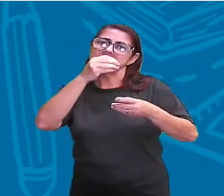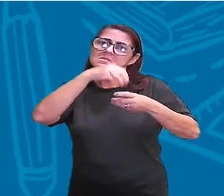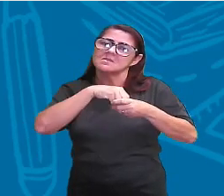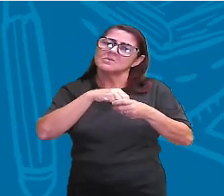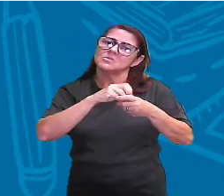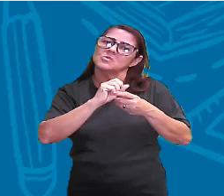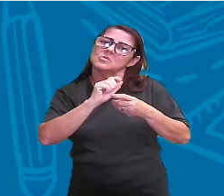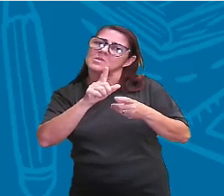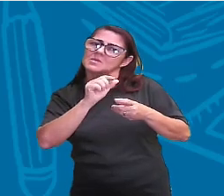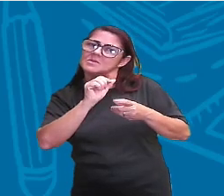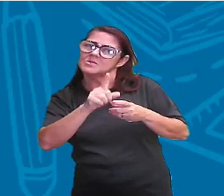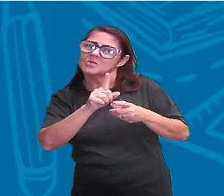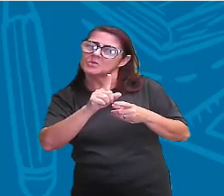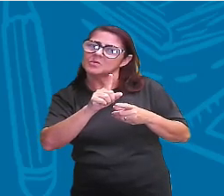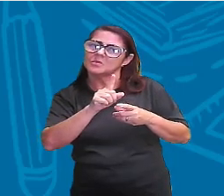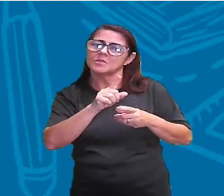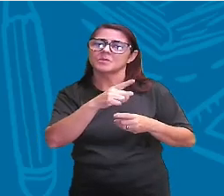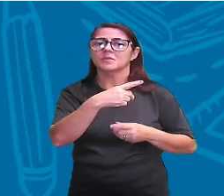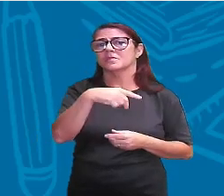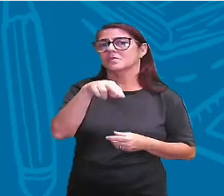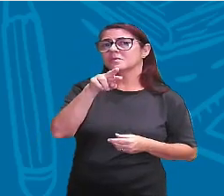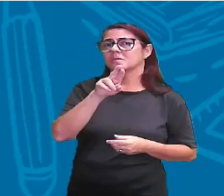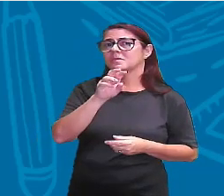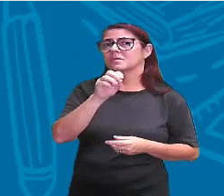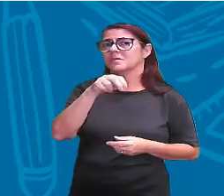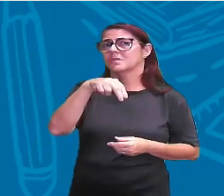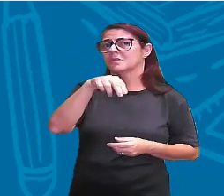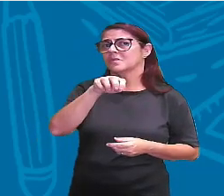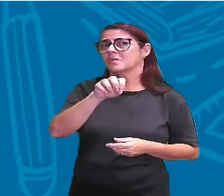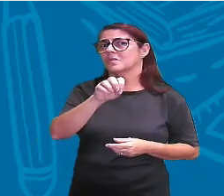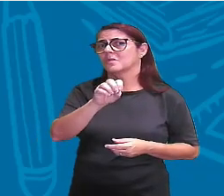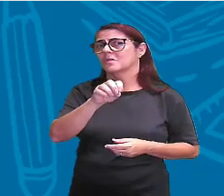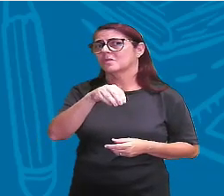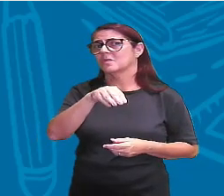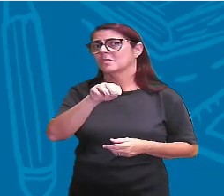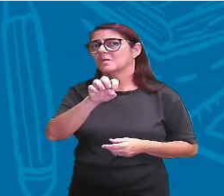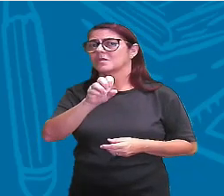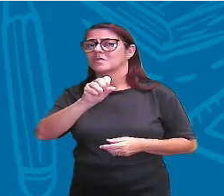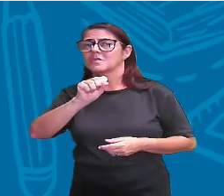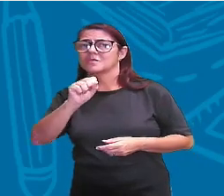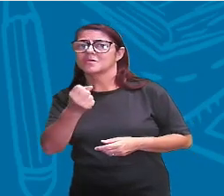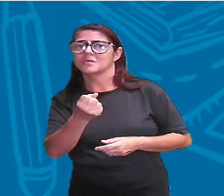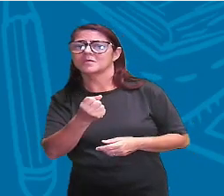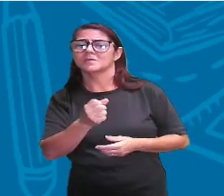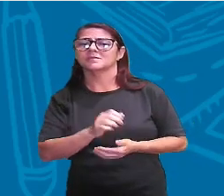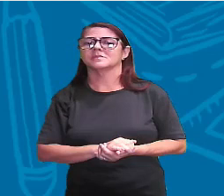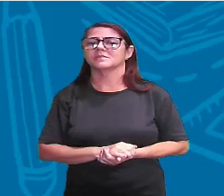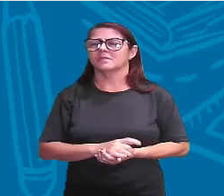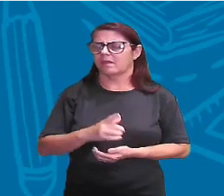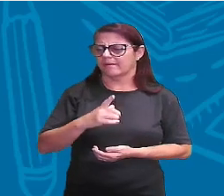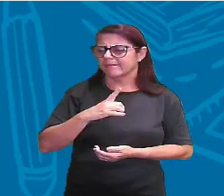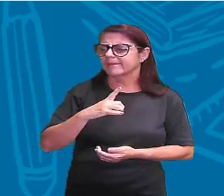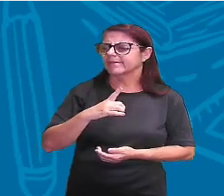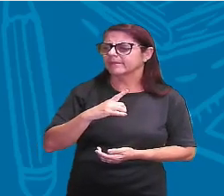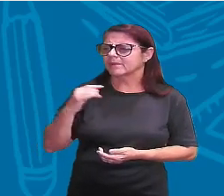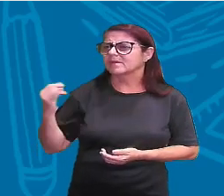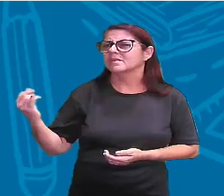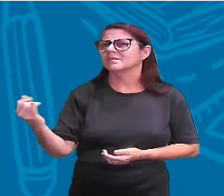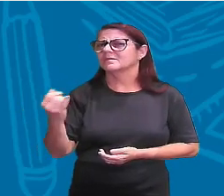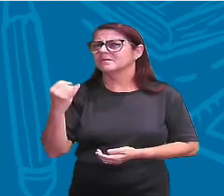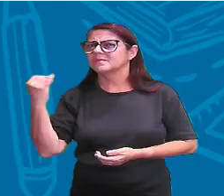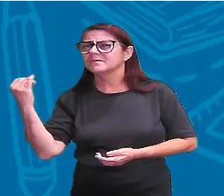são chamados de pronome sujeito ou subject pronoun. Agora, do lado, a gente tem uma coisa muito